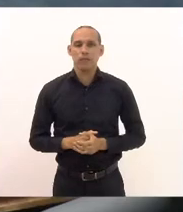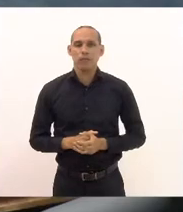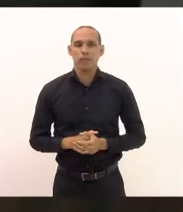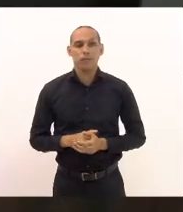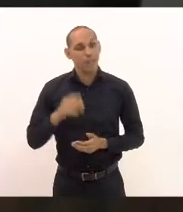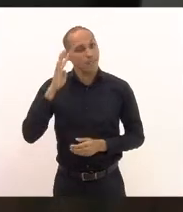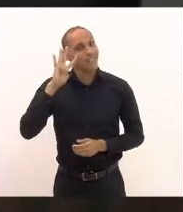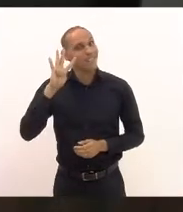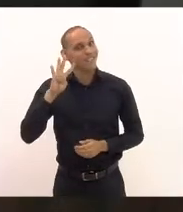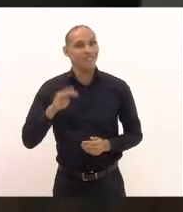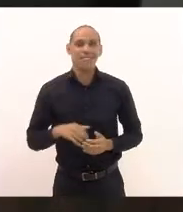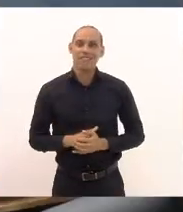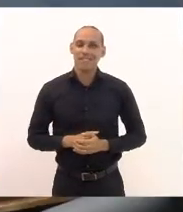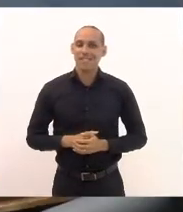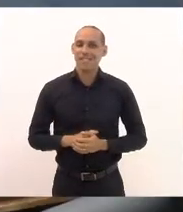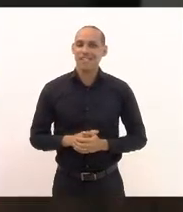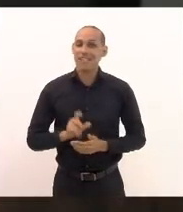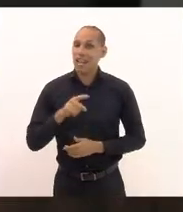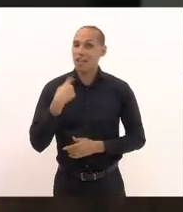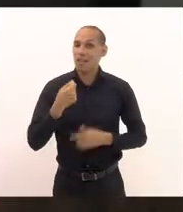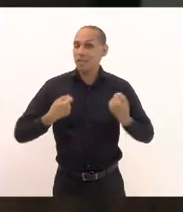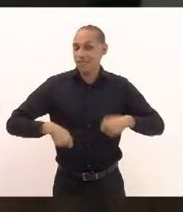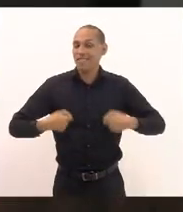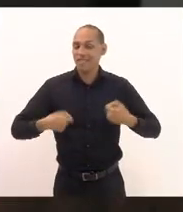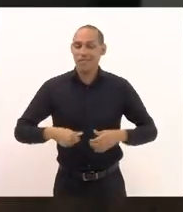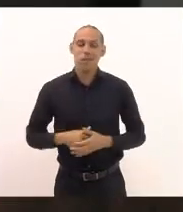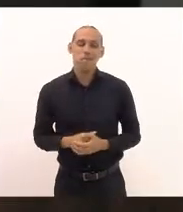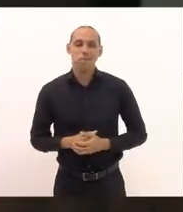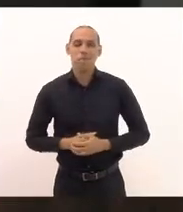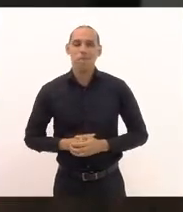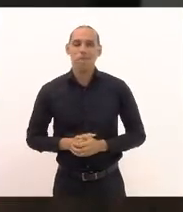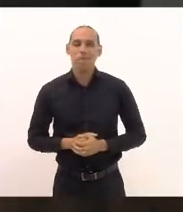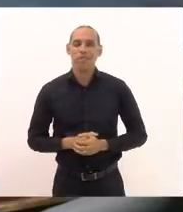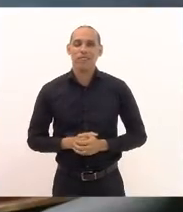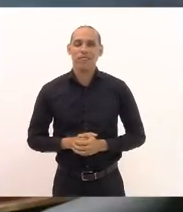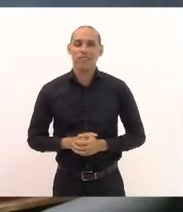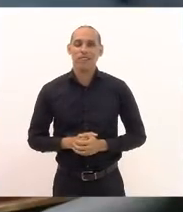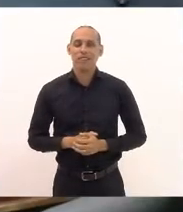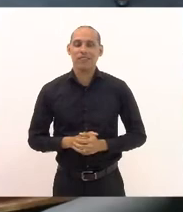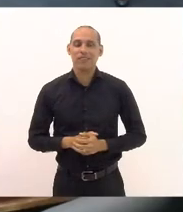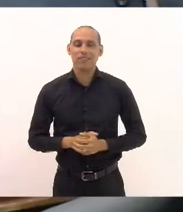4 dias. Nós estamos precisando.